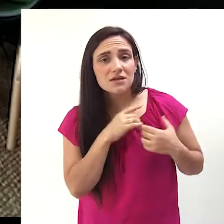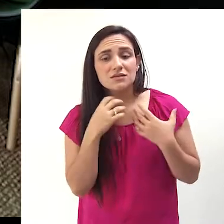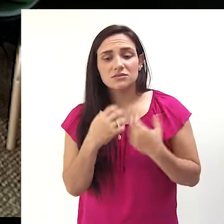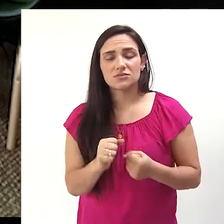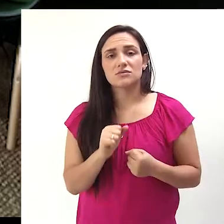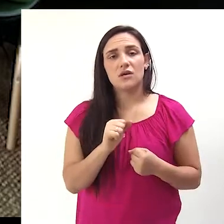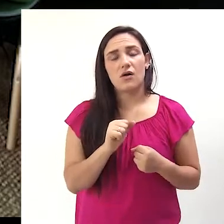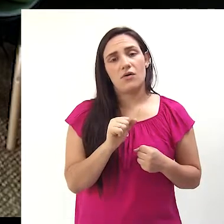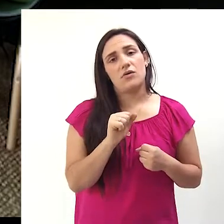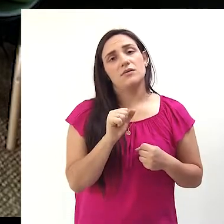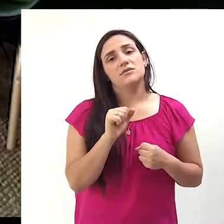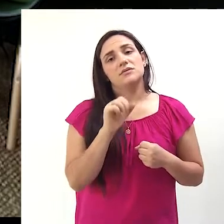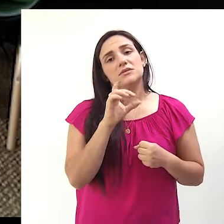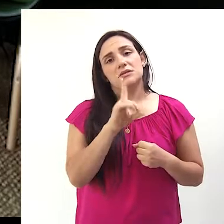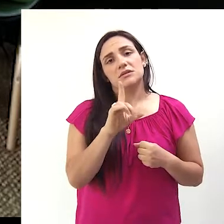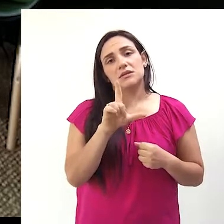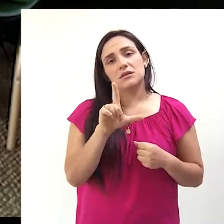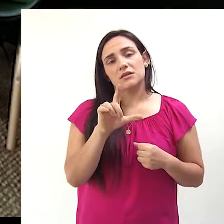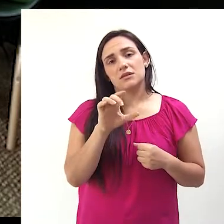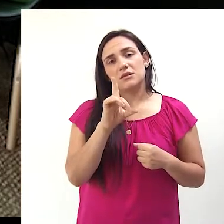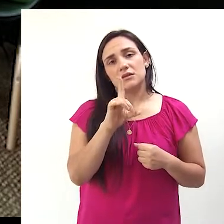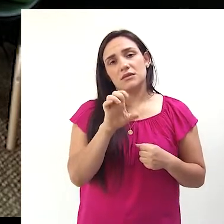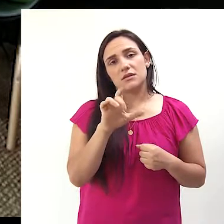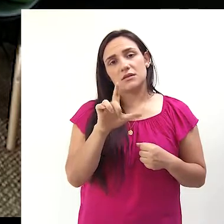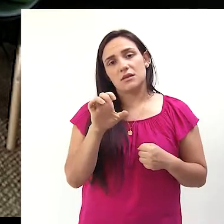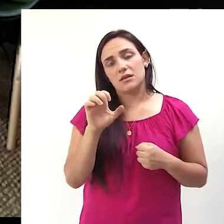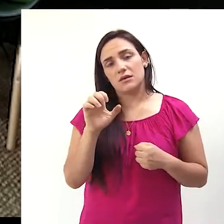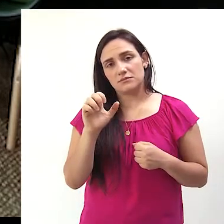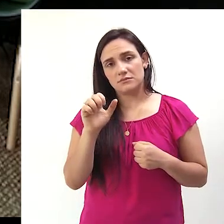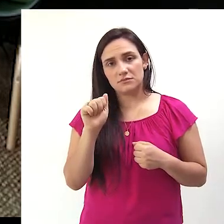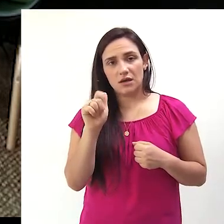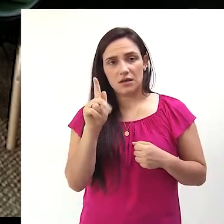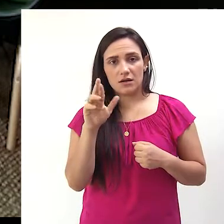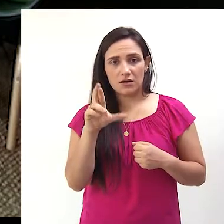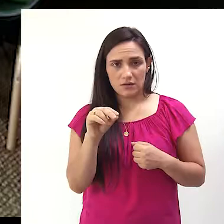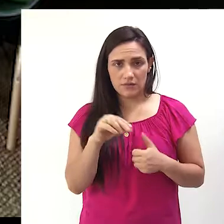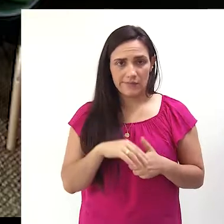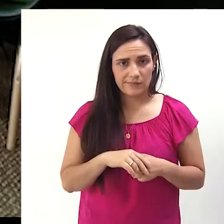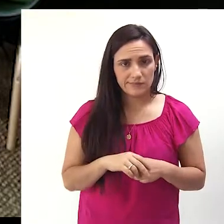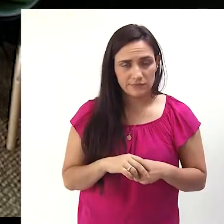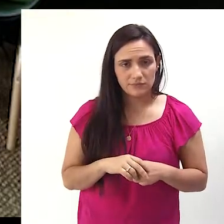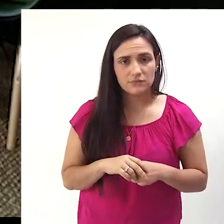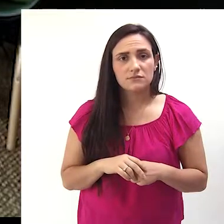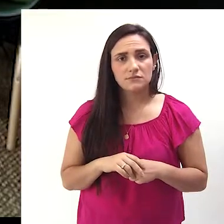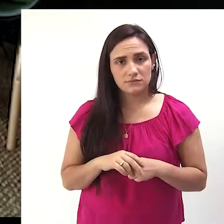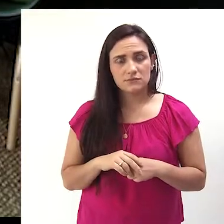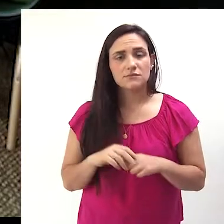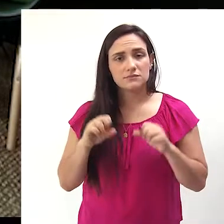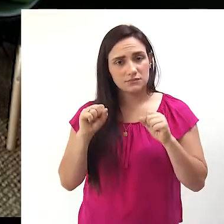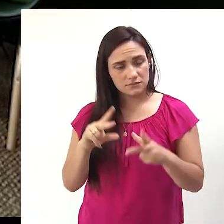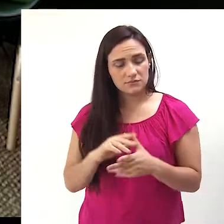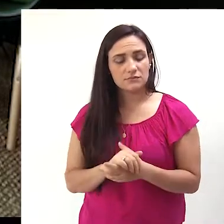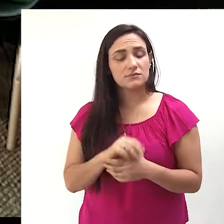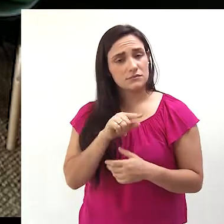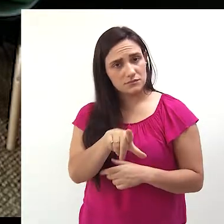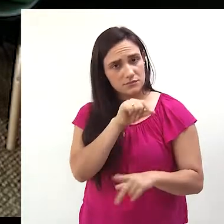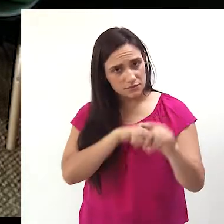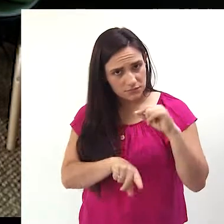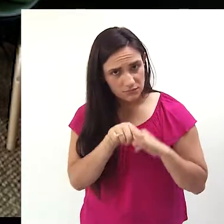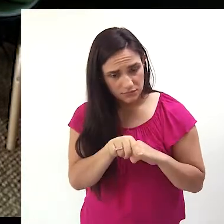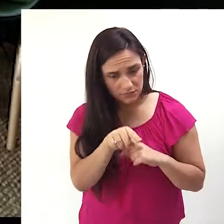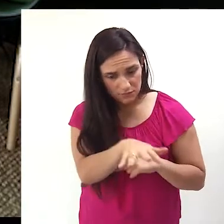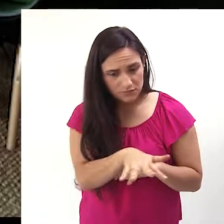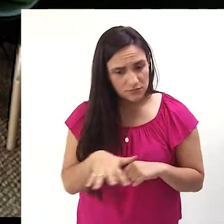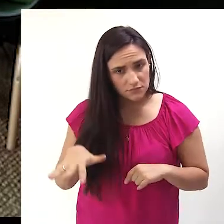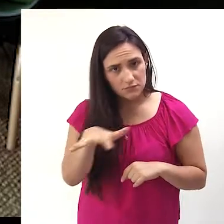a assumir a Deleagro. A Deleagro foi criada em final de abril e logo nos primeiros dias de maio ele